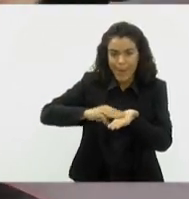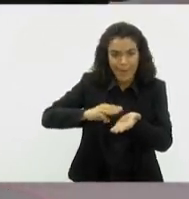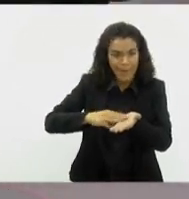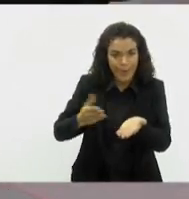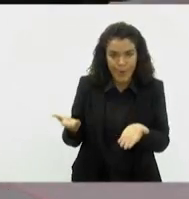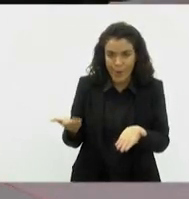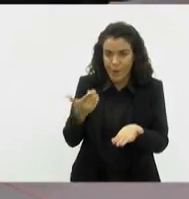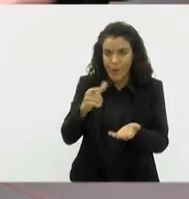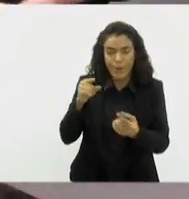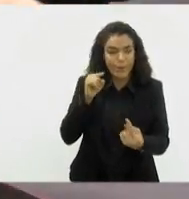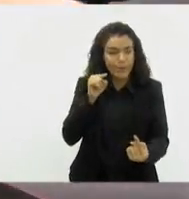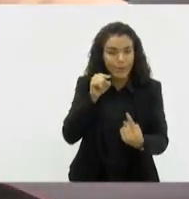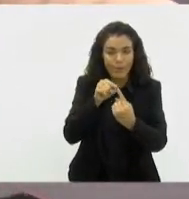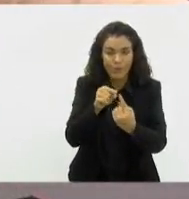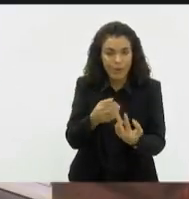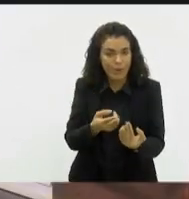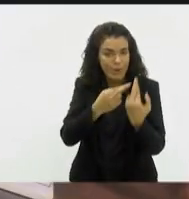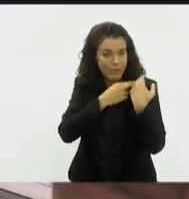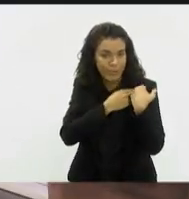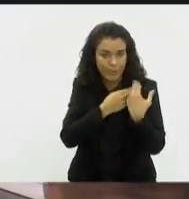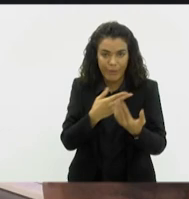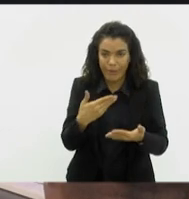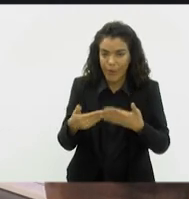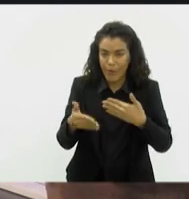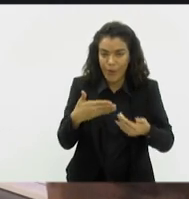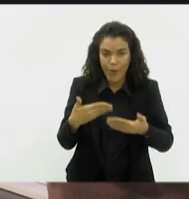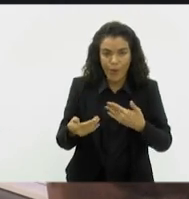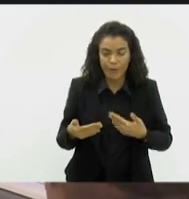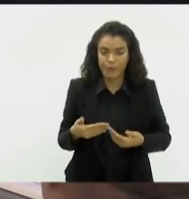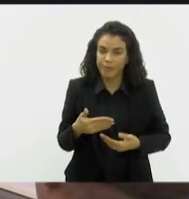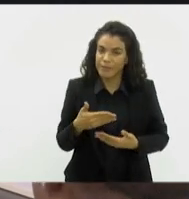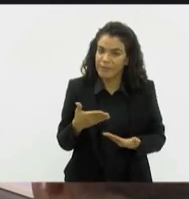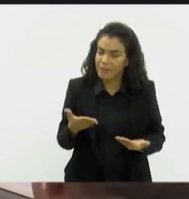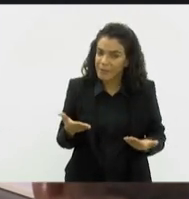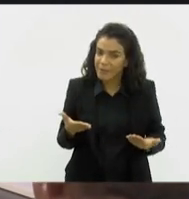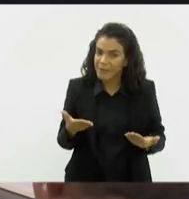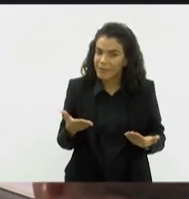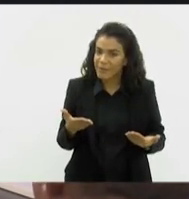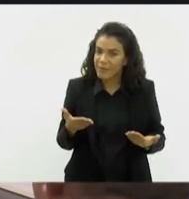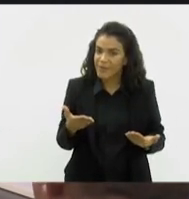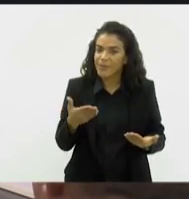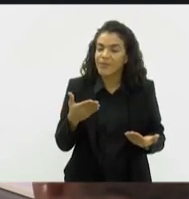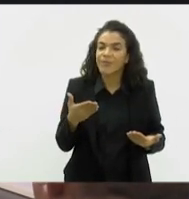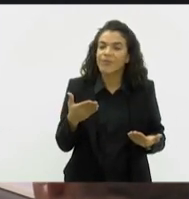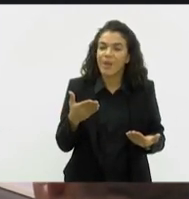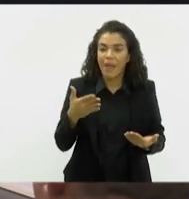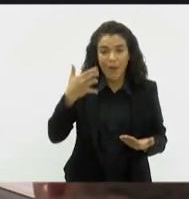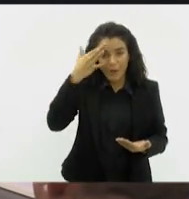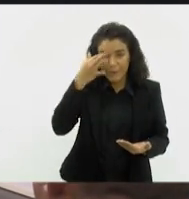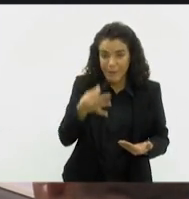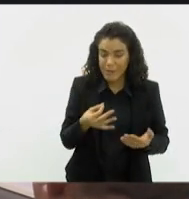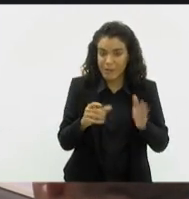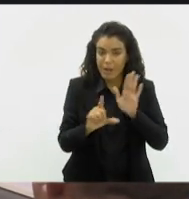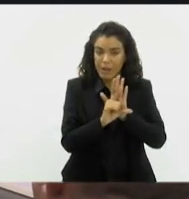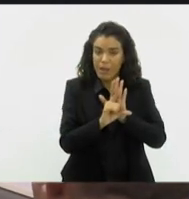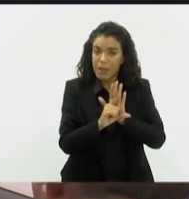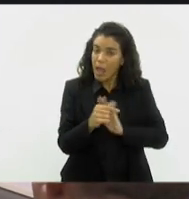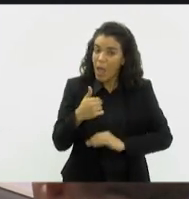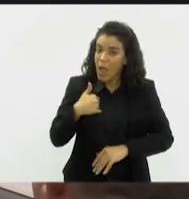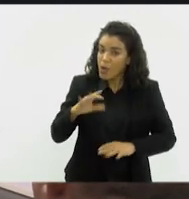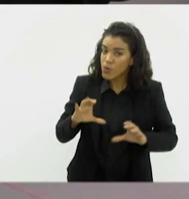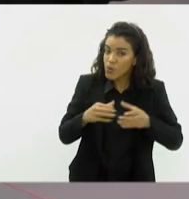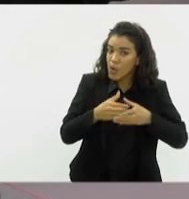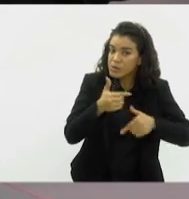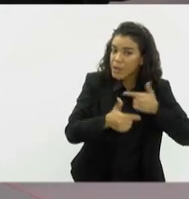não tem a missão, a senhora não tem a missão de fazer qualquer juízo de valor aqui. Agora eu estou debatendo a interpretação da lei. Sim, porque tem a ver com o trabalho da